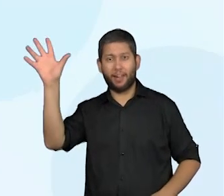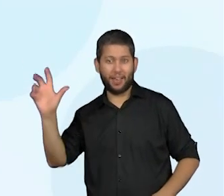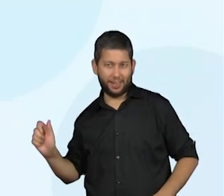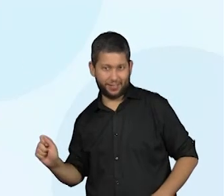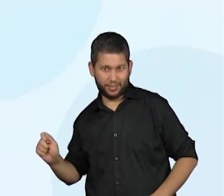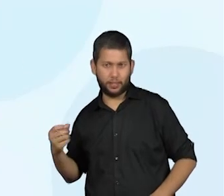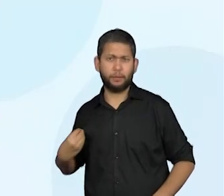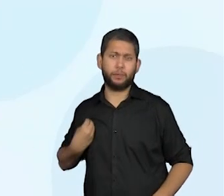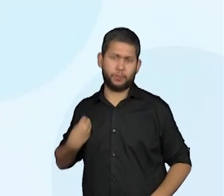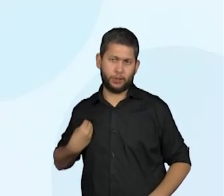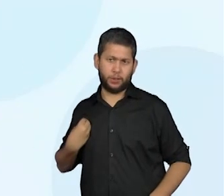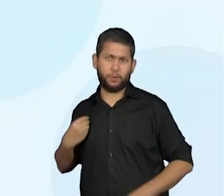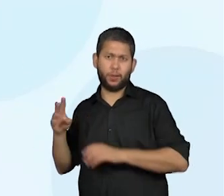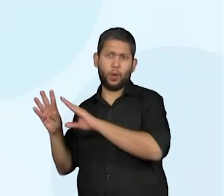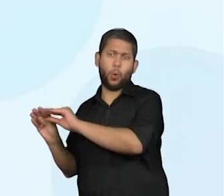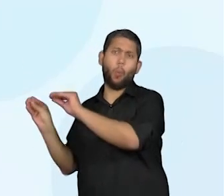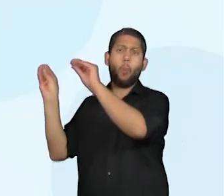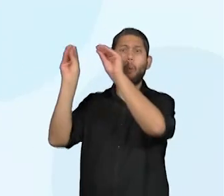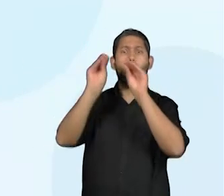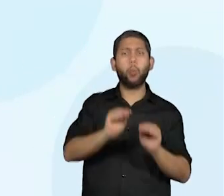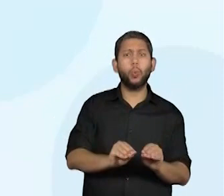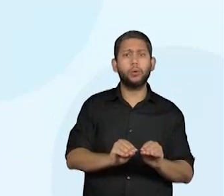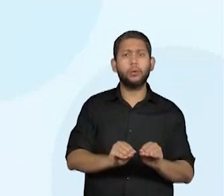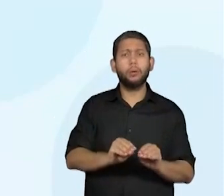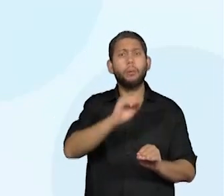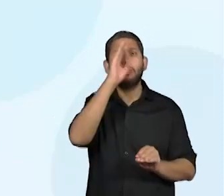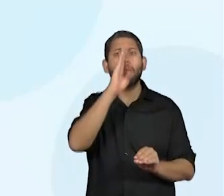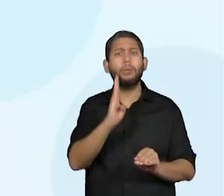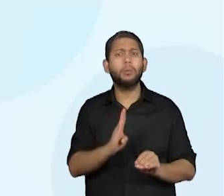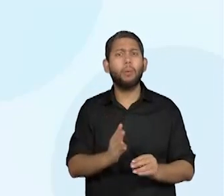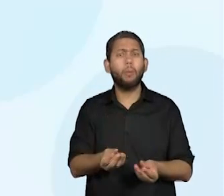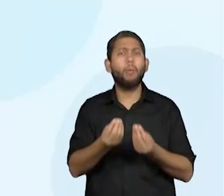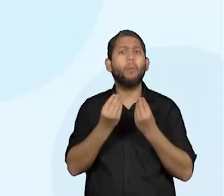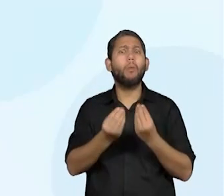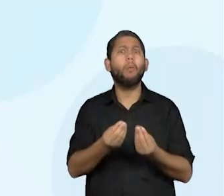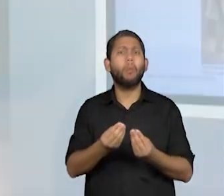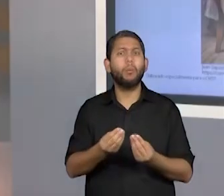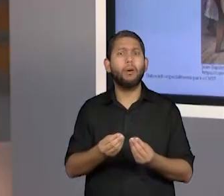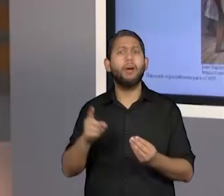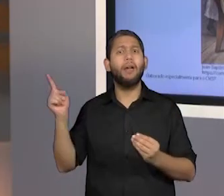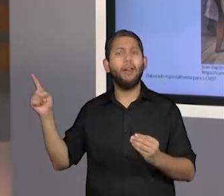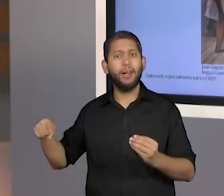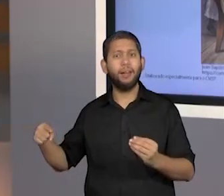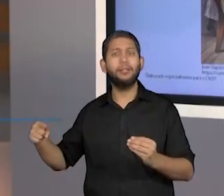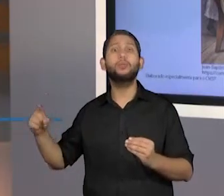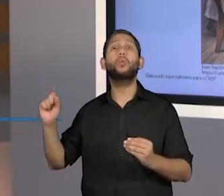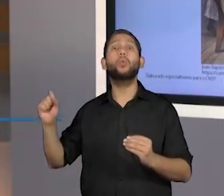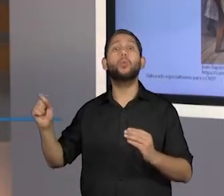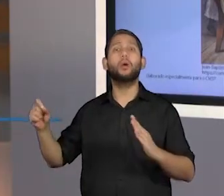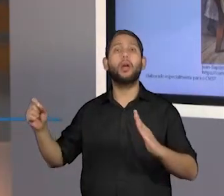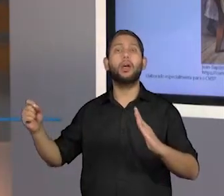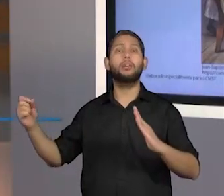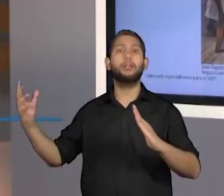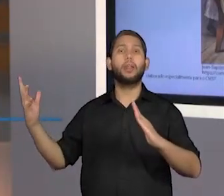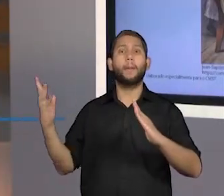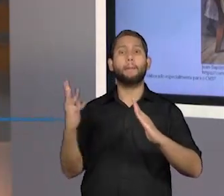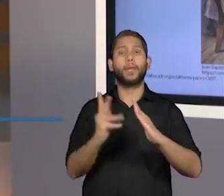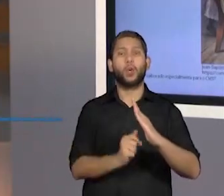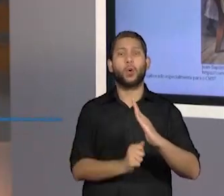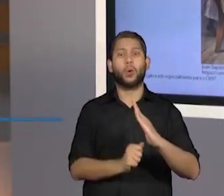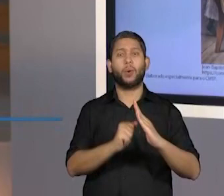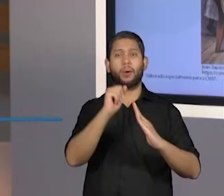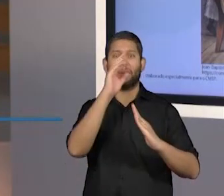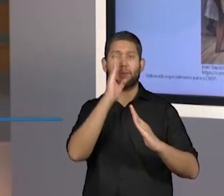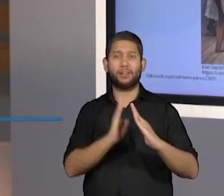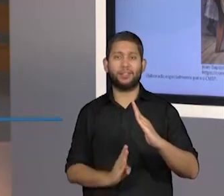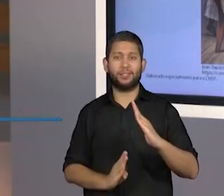Brasil? Então, vamos lá. Pensa em tudo que você já ouviu falar sobre imigração dos africanos para o Brasil. Tenho certeza